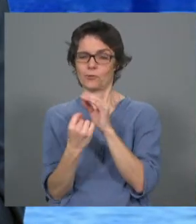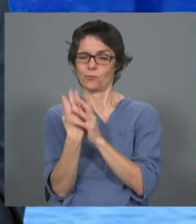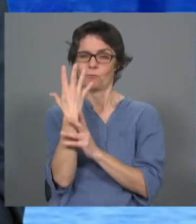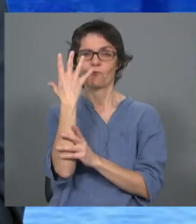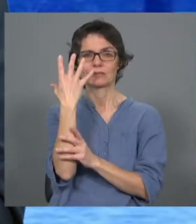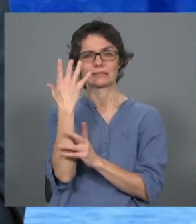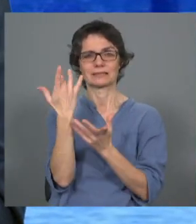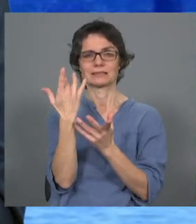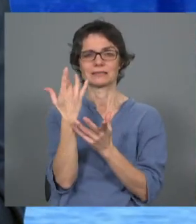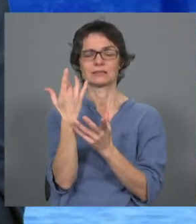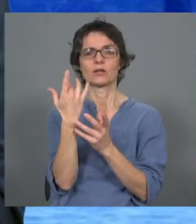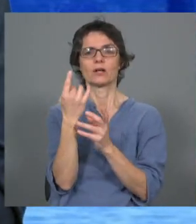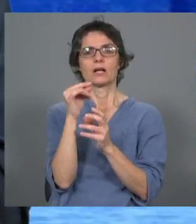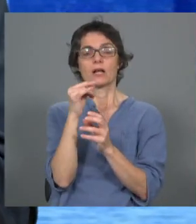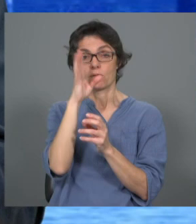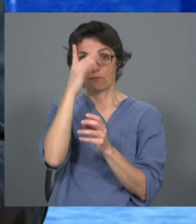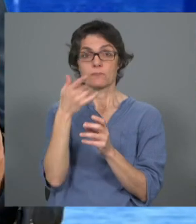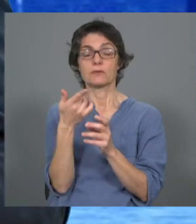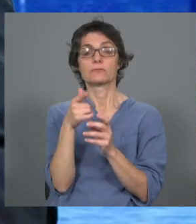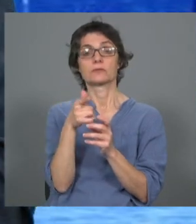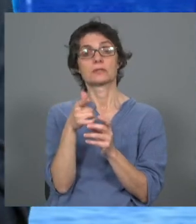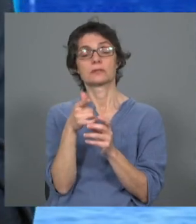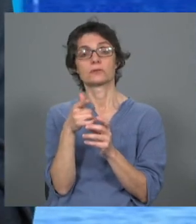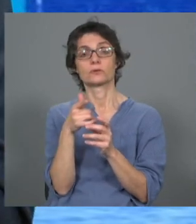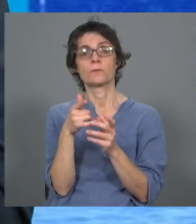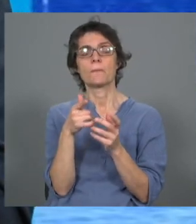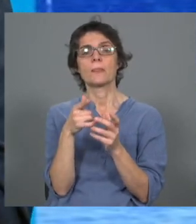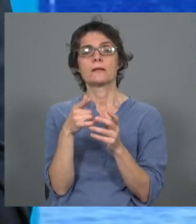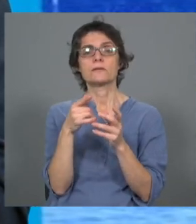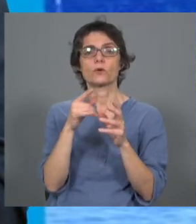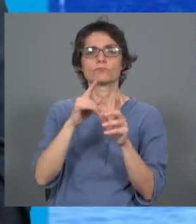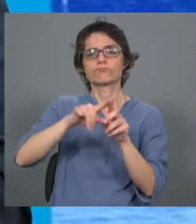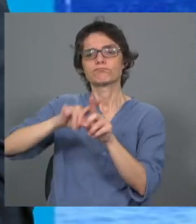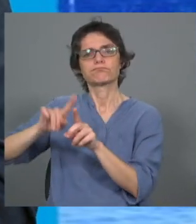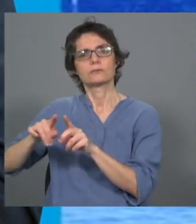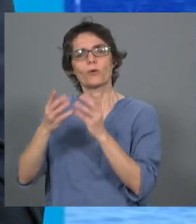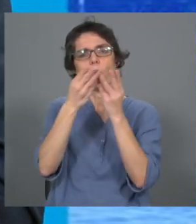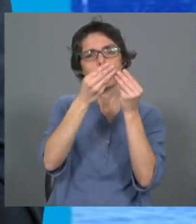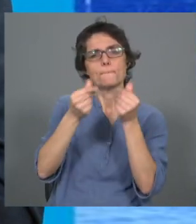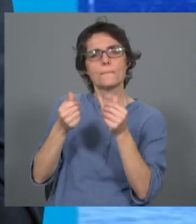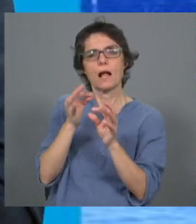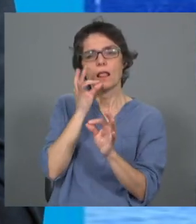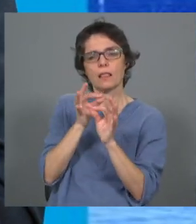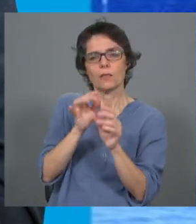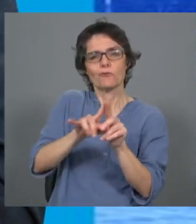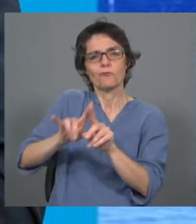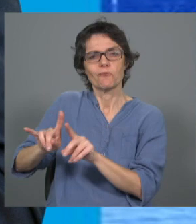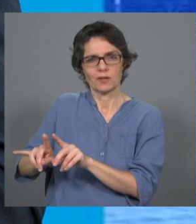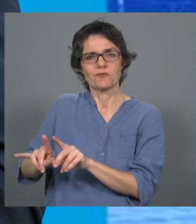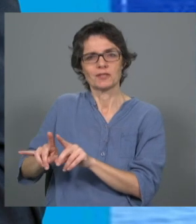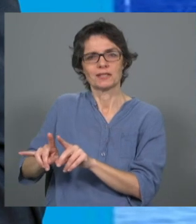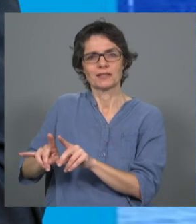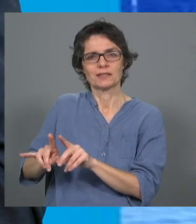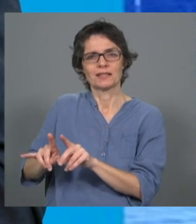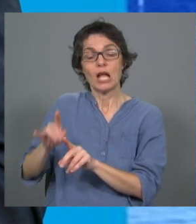são enxertadas, têm de ser enxertadas, e daí temos as várias castas com os vários sabores das uvas. E